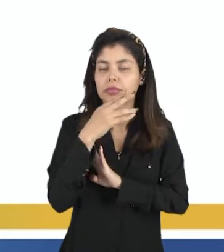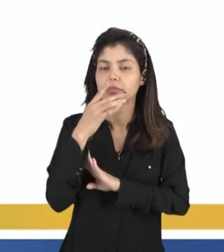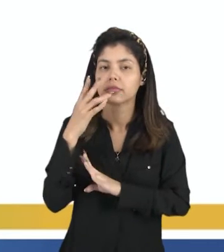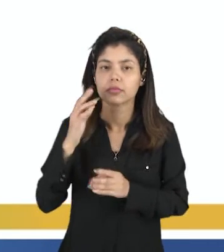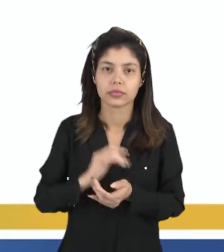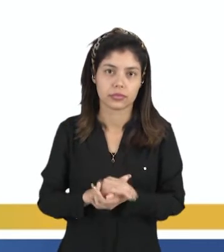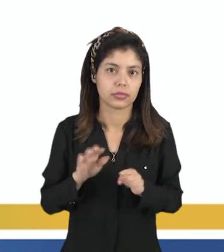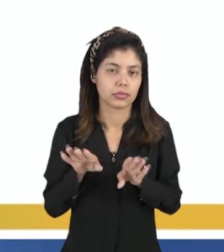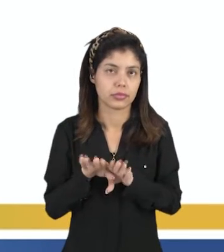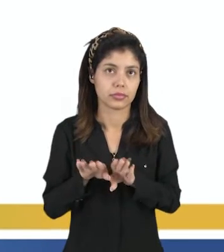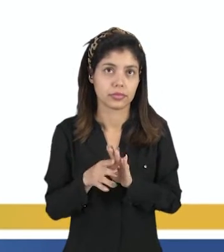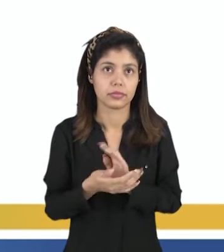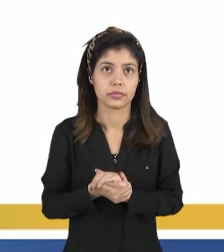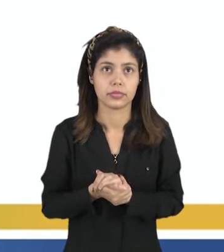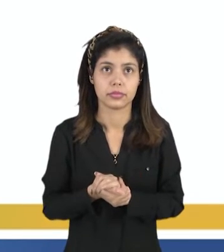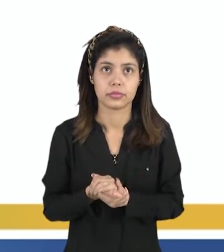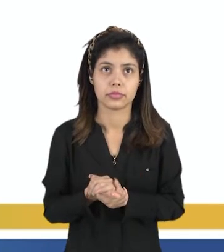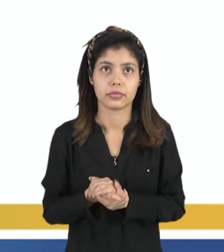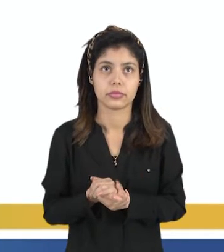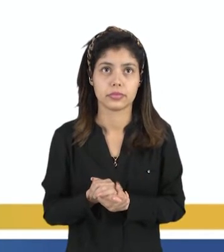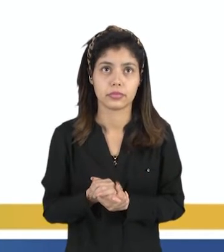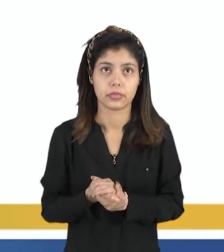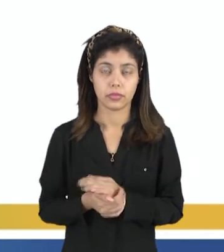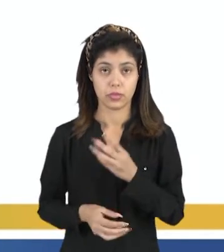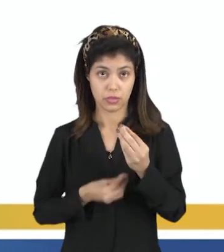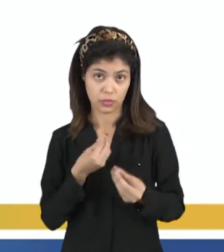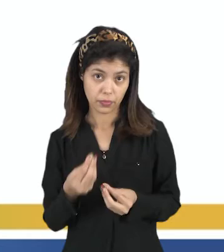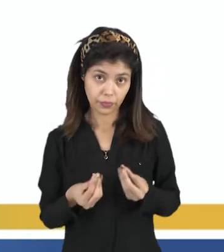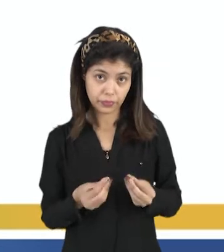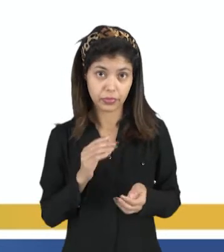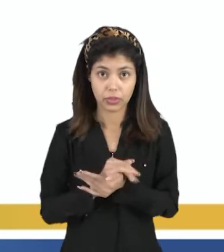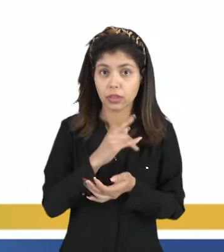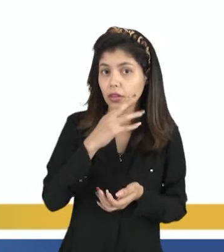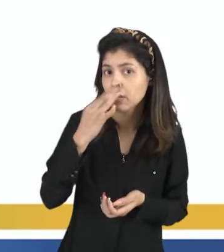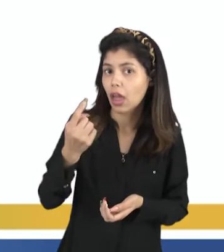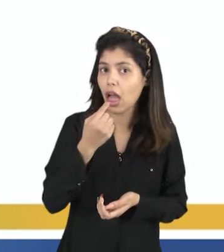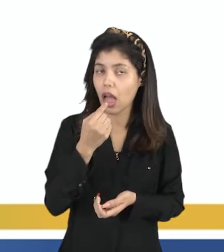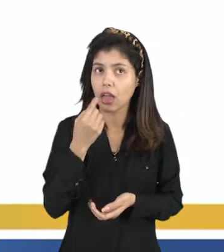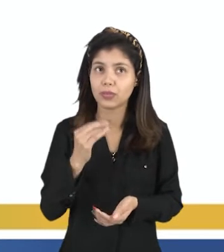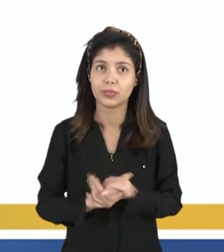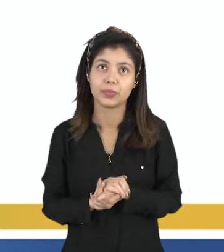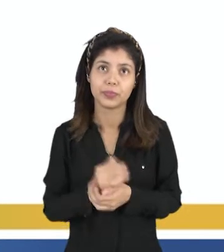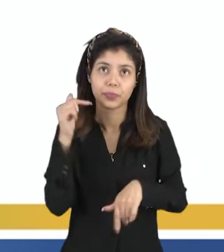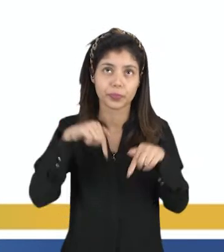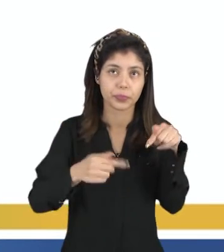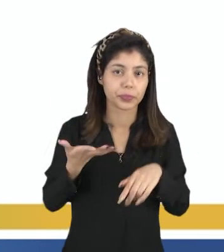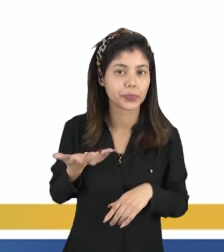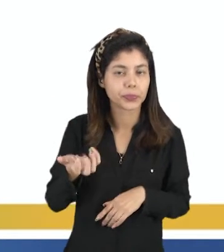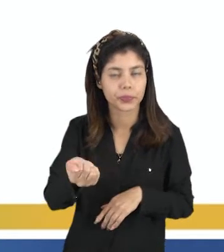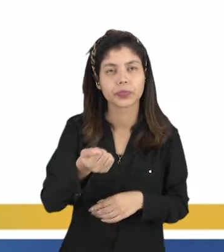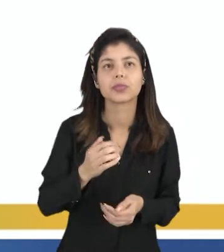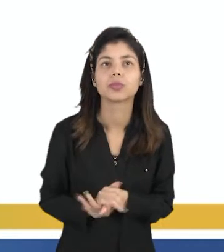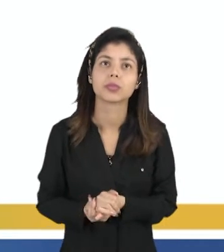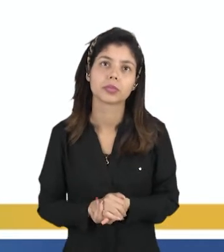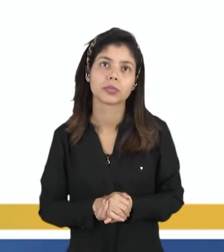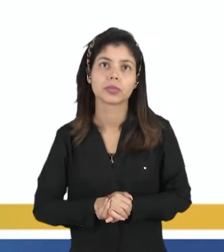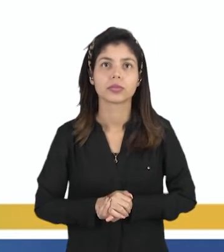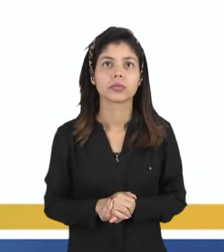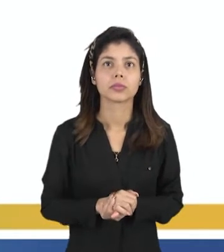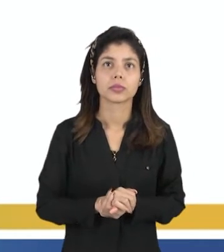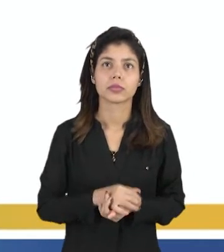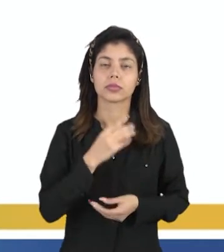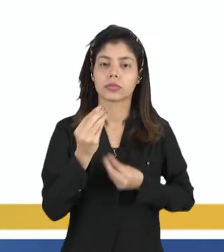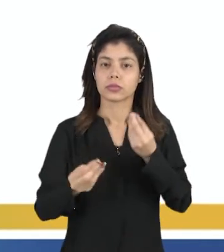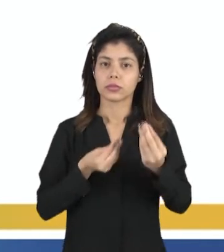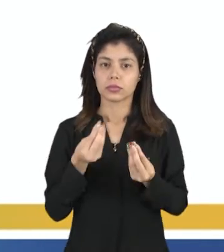olfativo. Eles são ativados, tanto o paladar quanto o olfato, pelos quimiorreceptores, que são